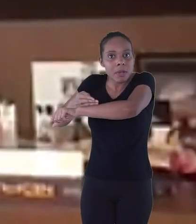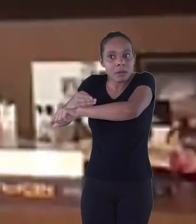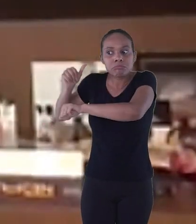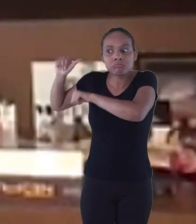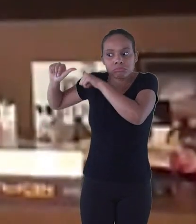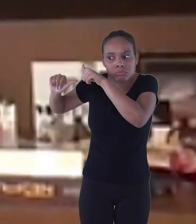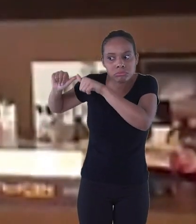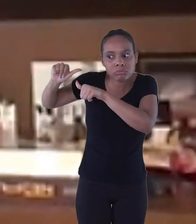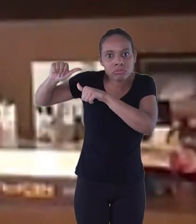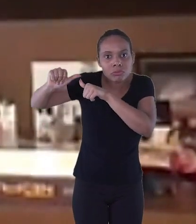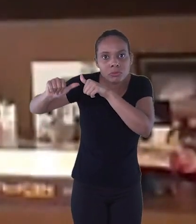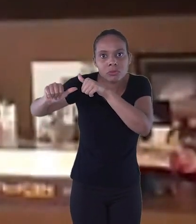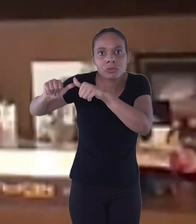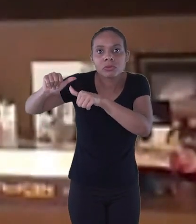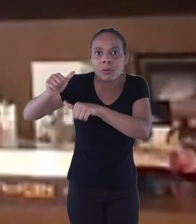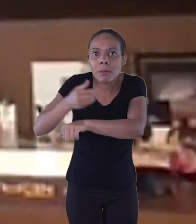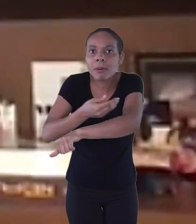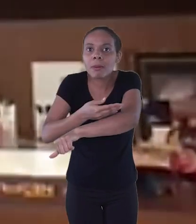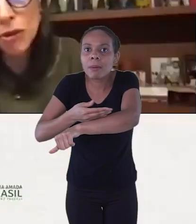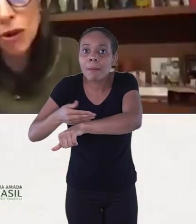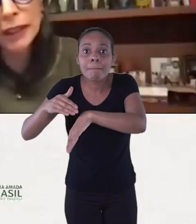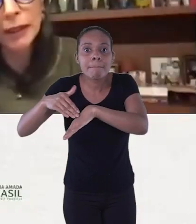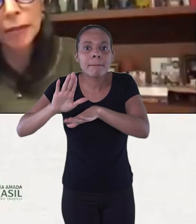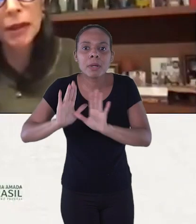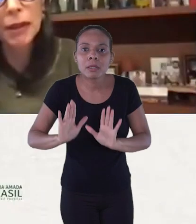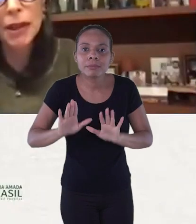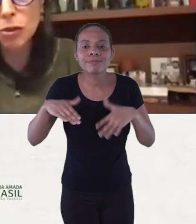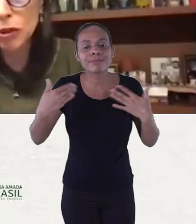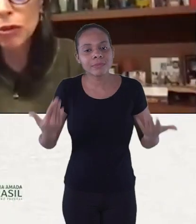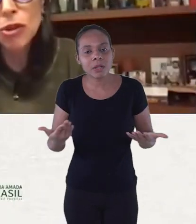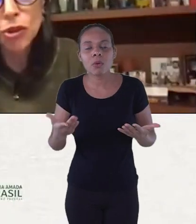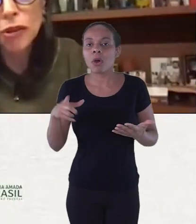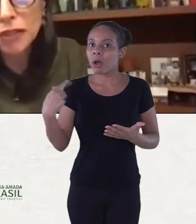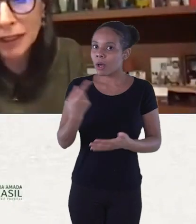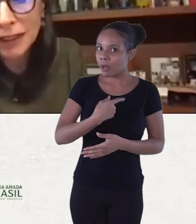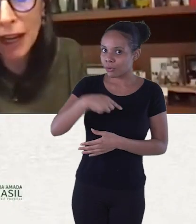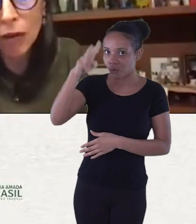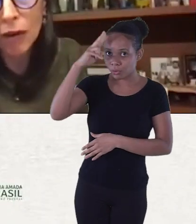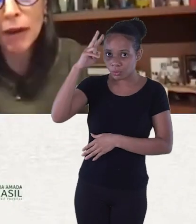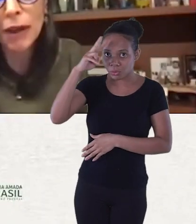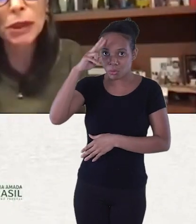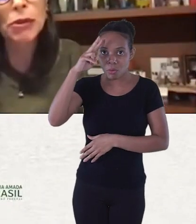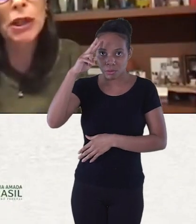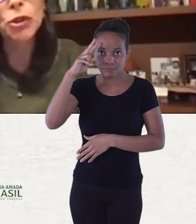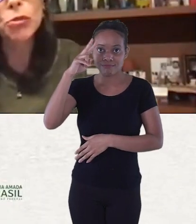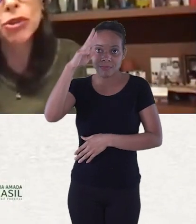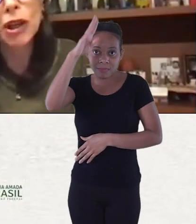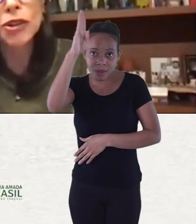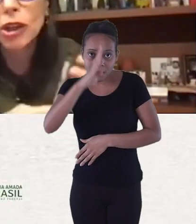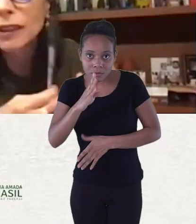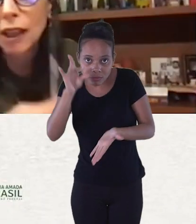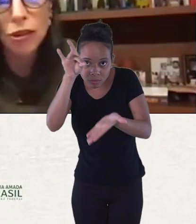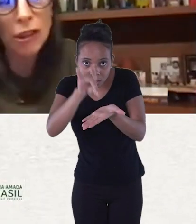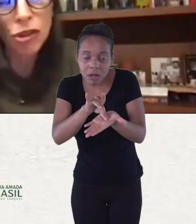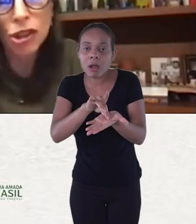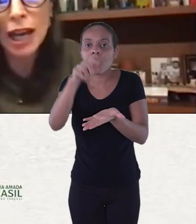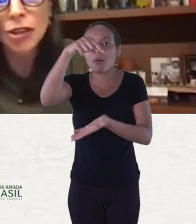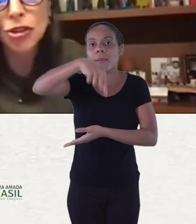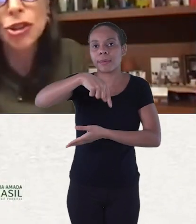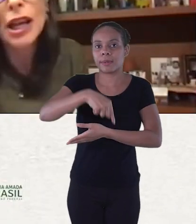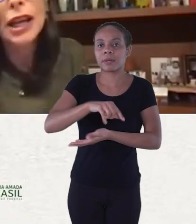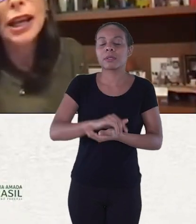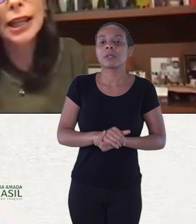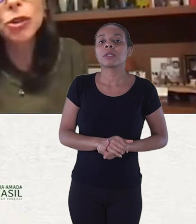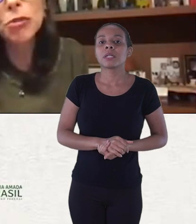concepção mais ampla, sabe, Afonso? De que a nossa história, sobretudo a história oficial, ainda uma história, a história que está nos